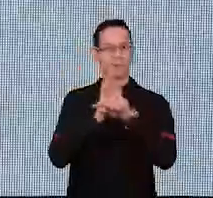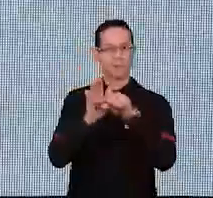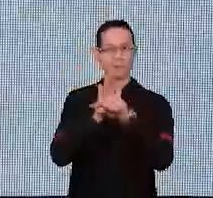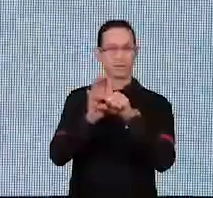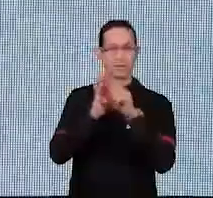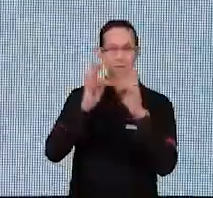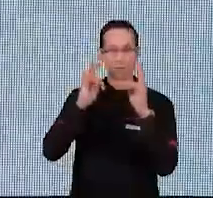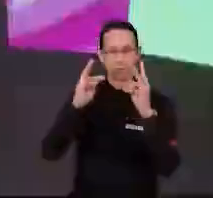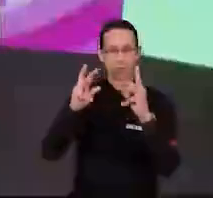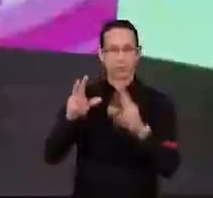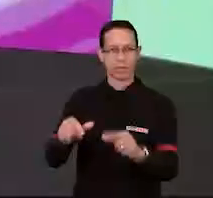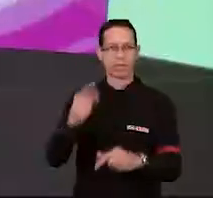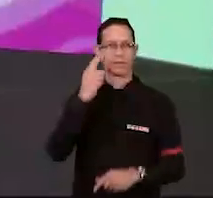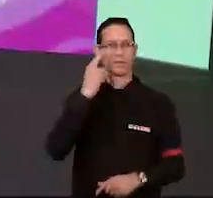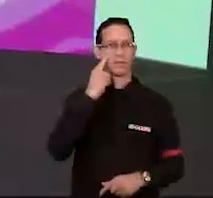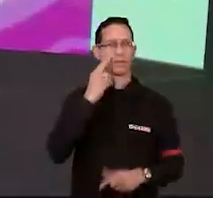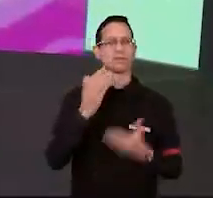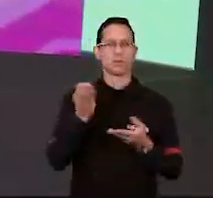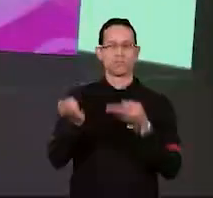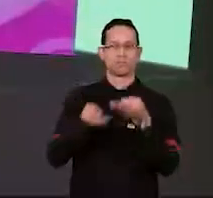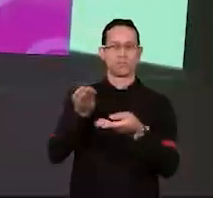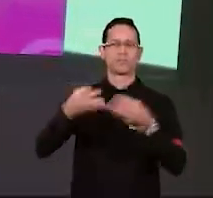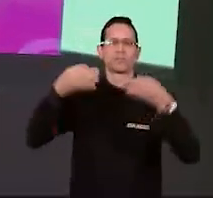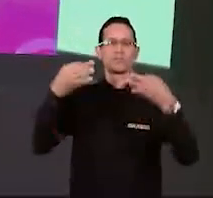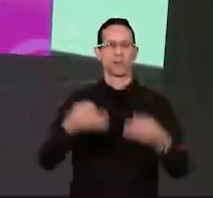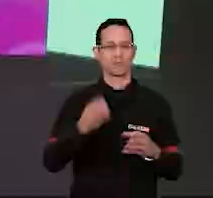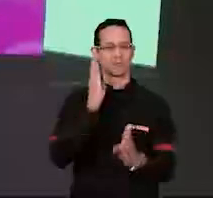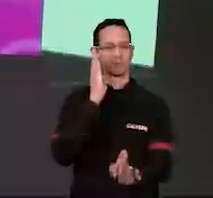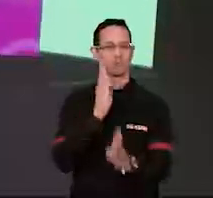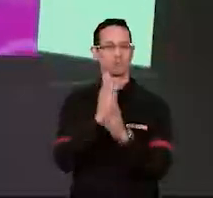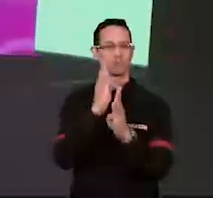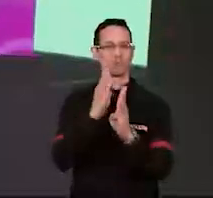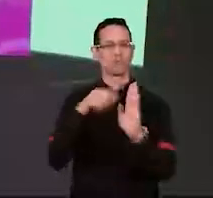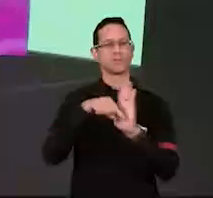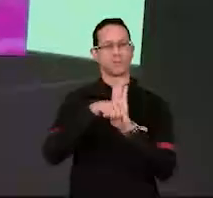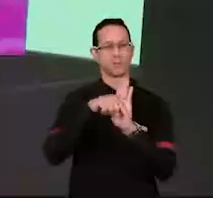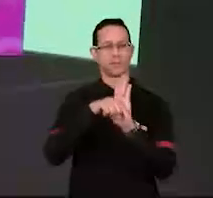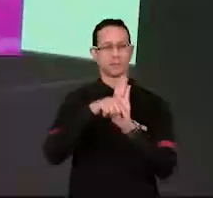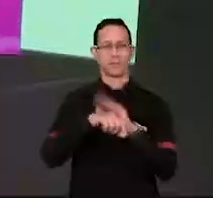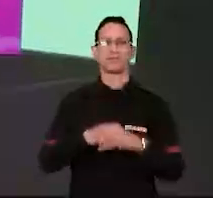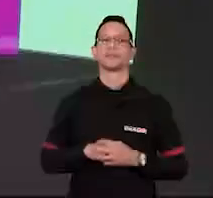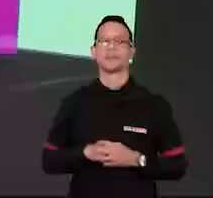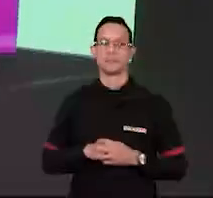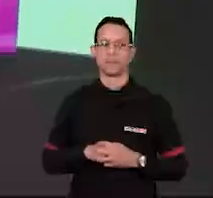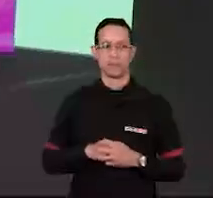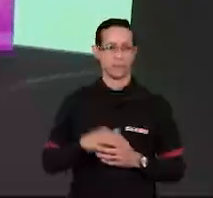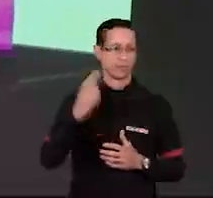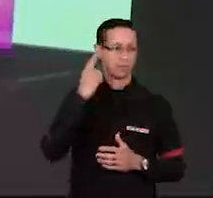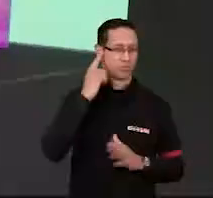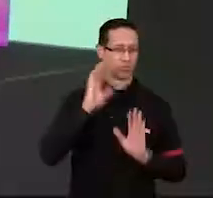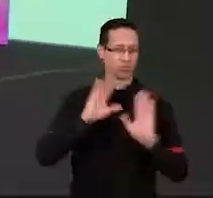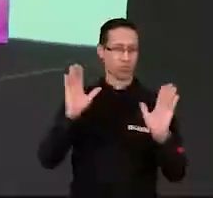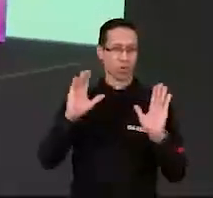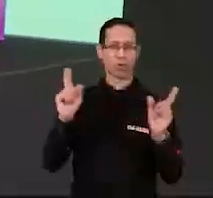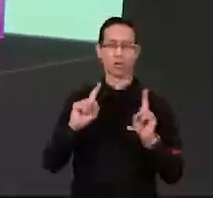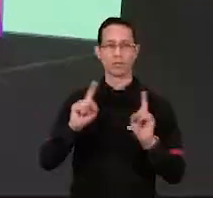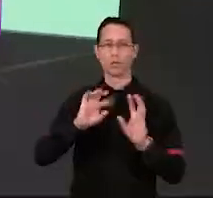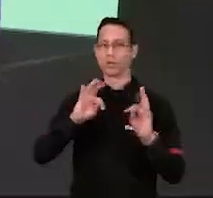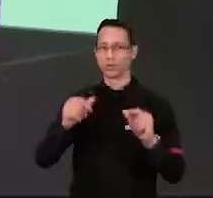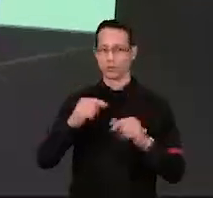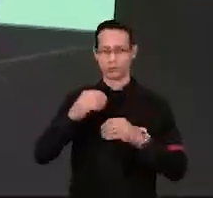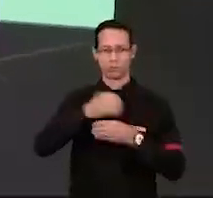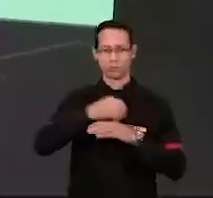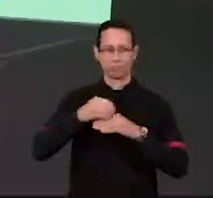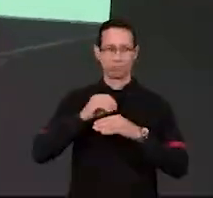um todo para ver qual é a terapêutica correta e ter um diagnóstico. Não é uma orelha, mas o importante aqui é a gente avaliar e mostrar o biofilme.